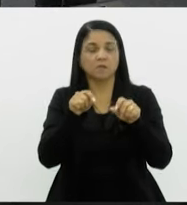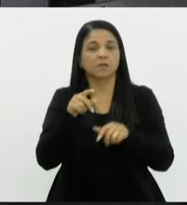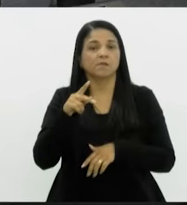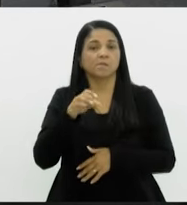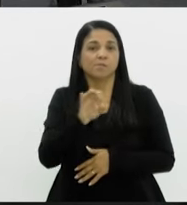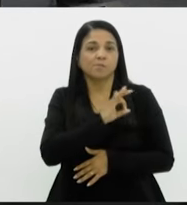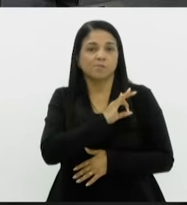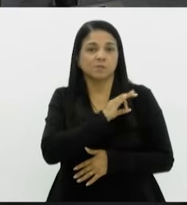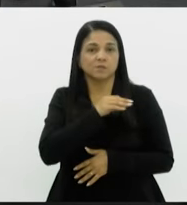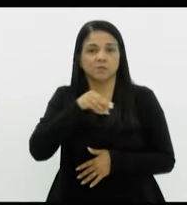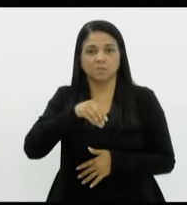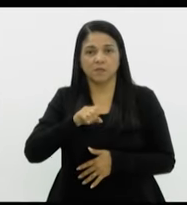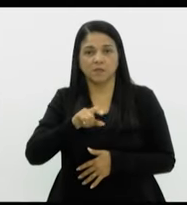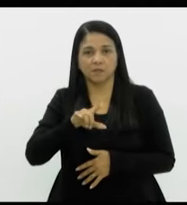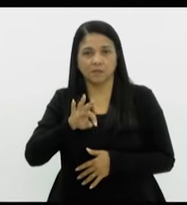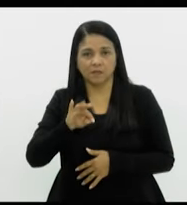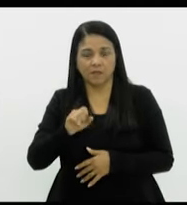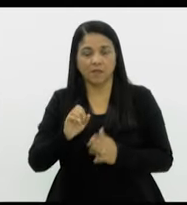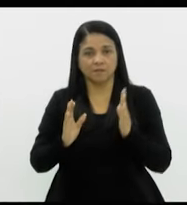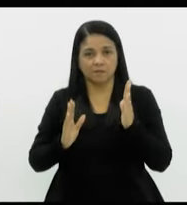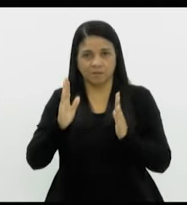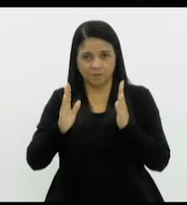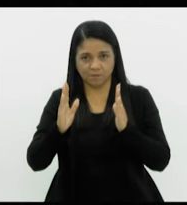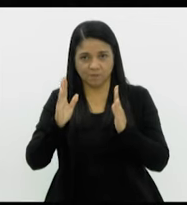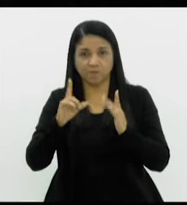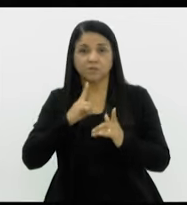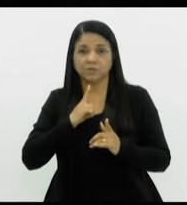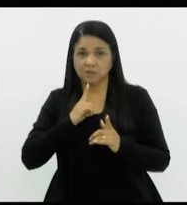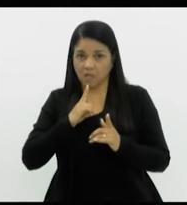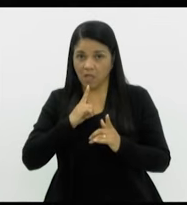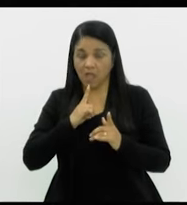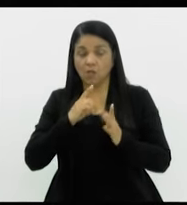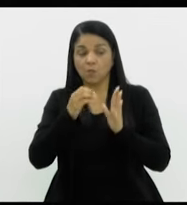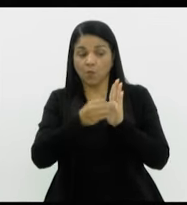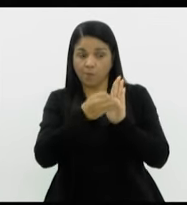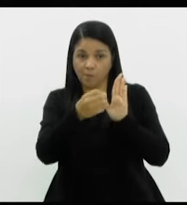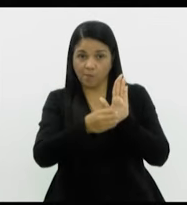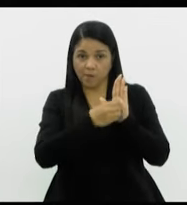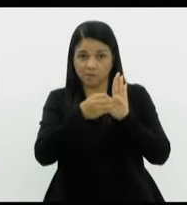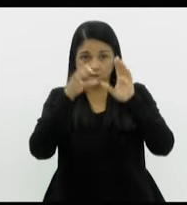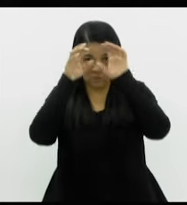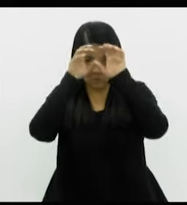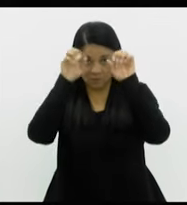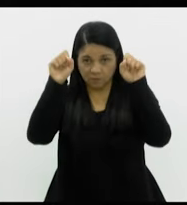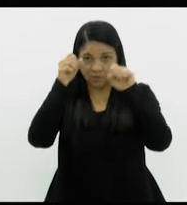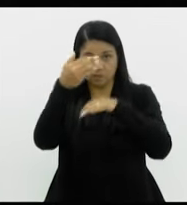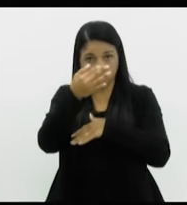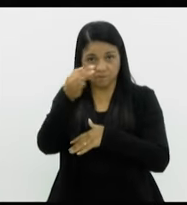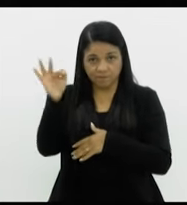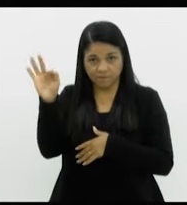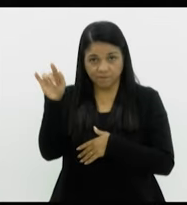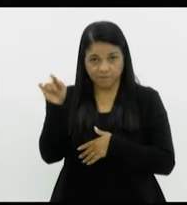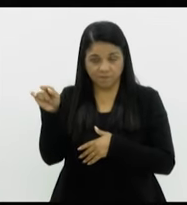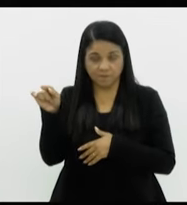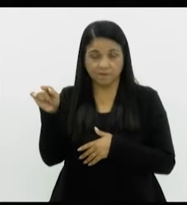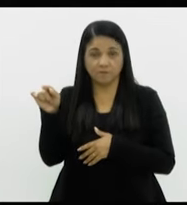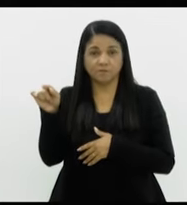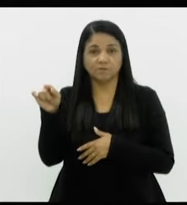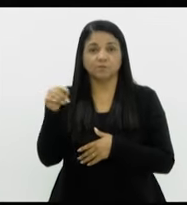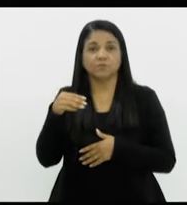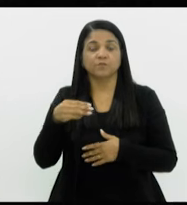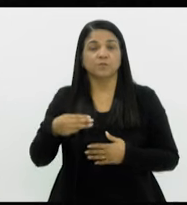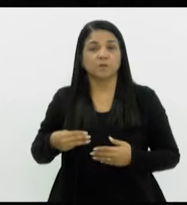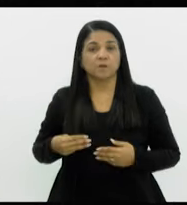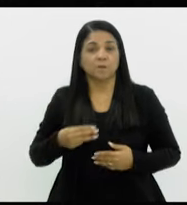militares temporários. Primeiro, eu quero dizer que já existe um parecer do Supremo Tribunal Federal, do